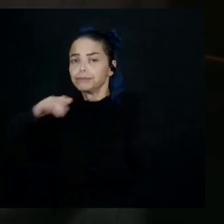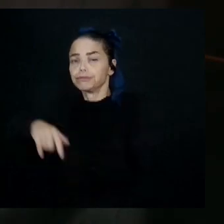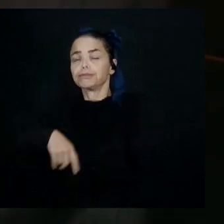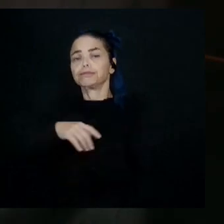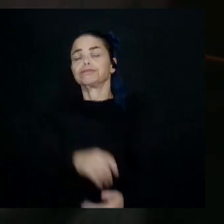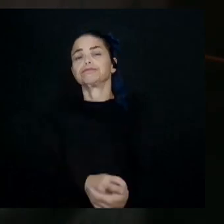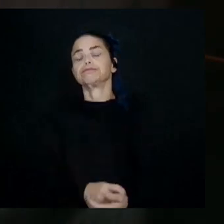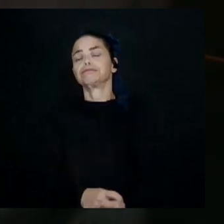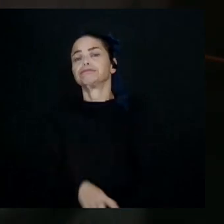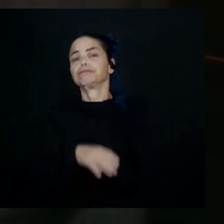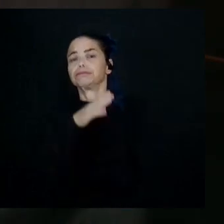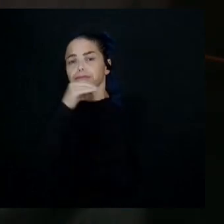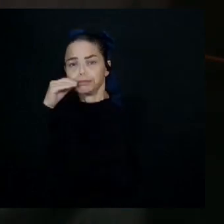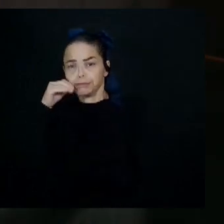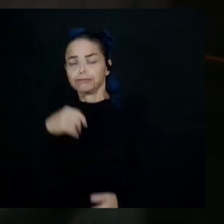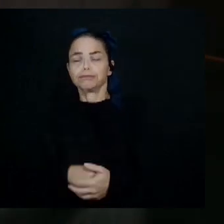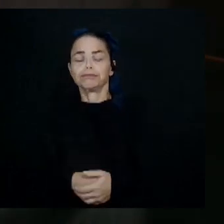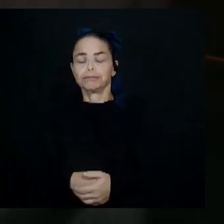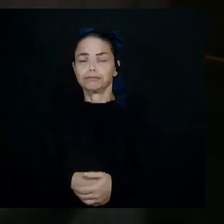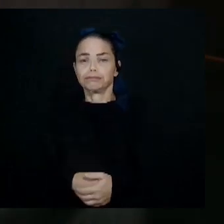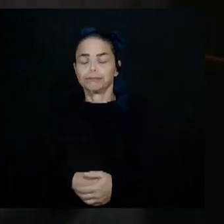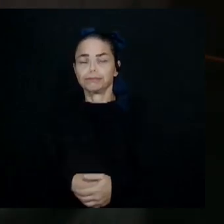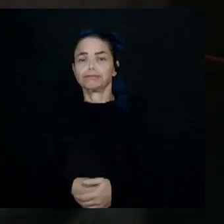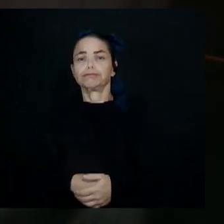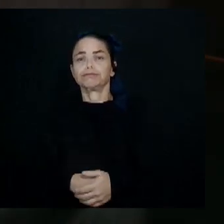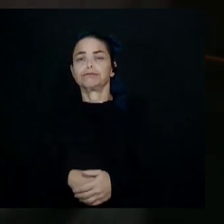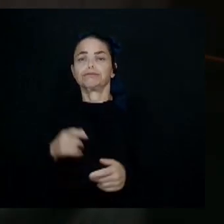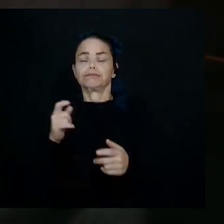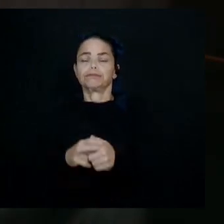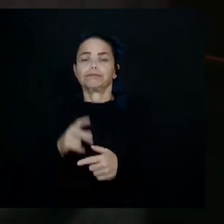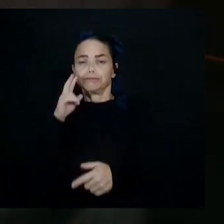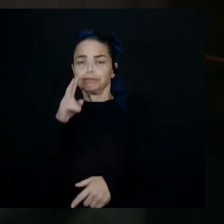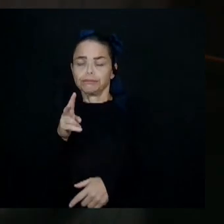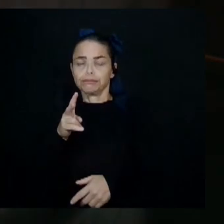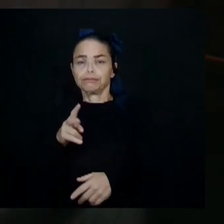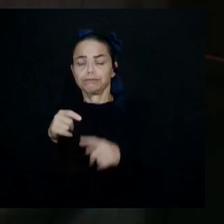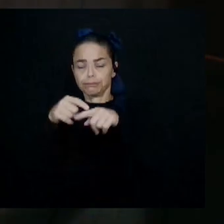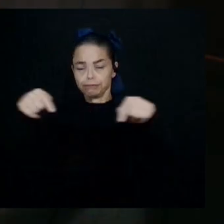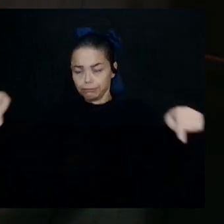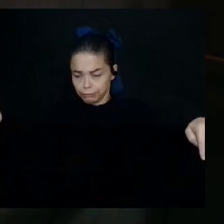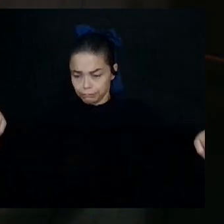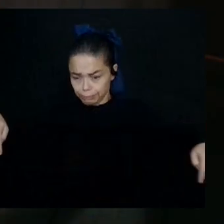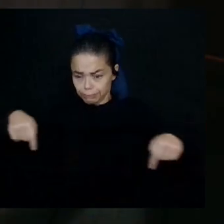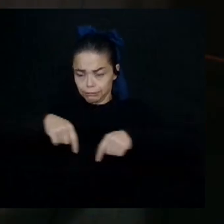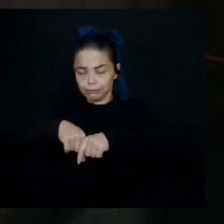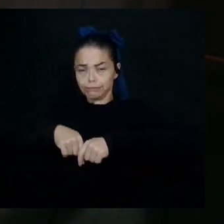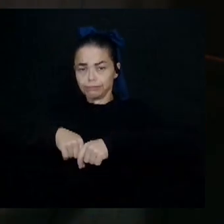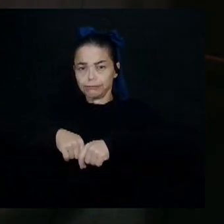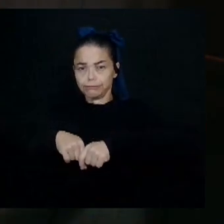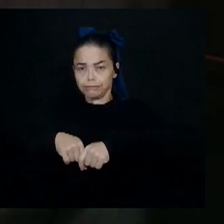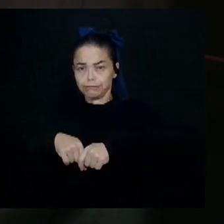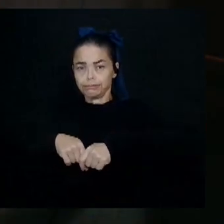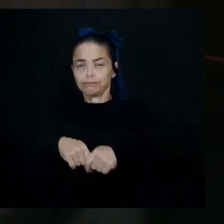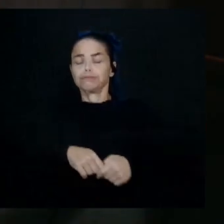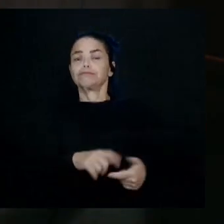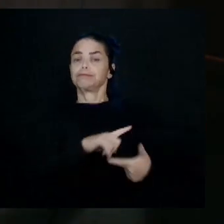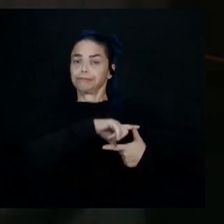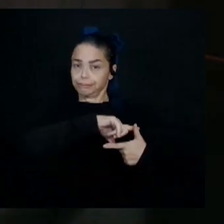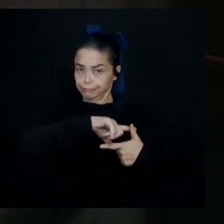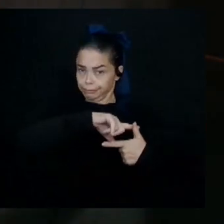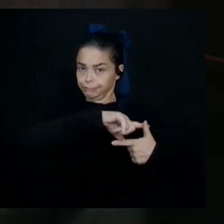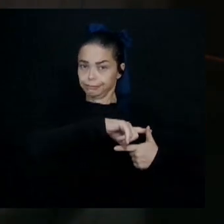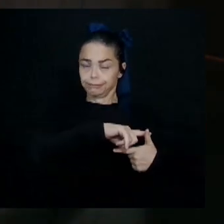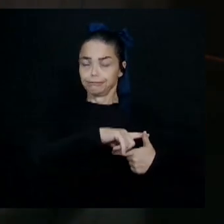capuz, você fecha os olhos, você imagina uma sala de aula e eles ali, né, escondidos, fechados, mas por que será? né? A